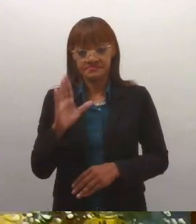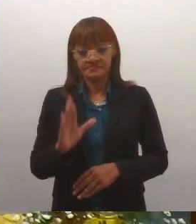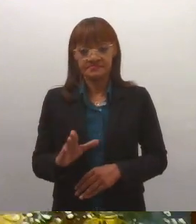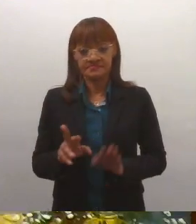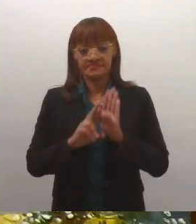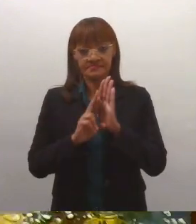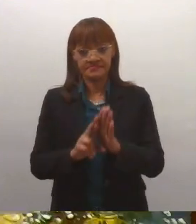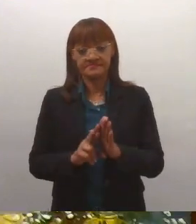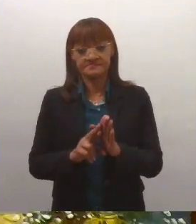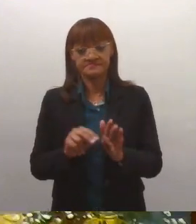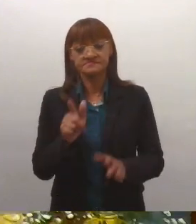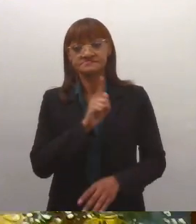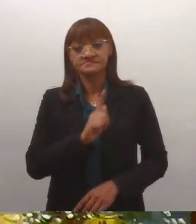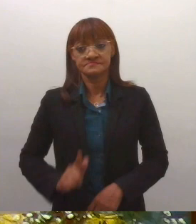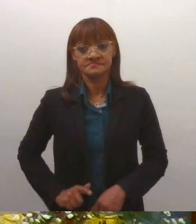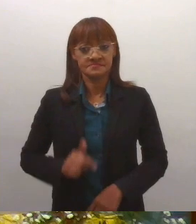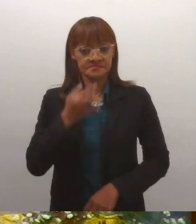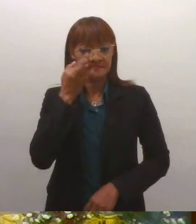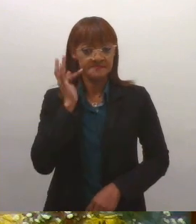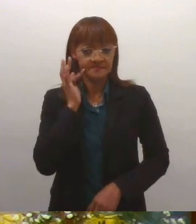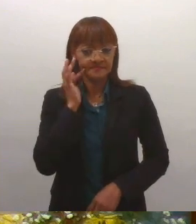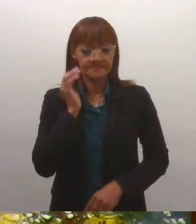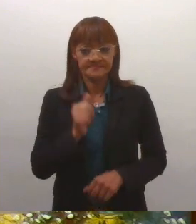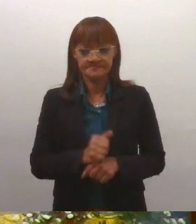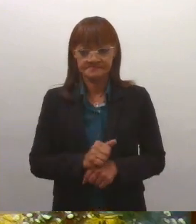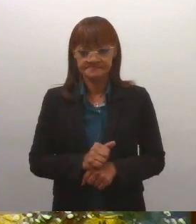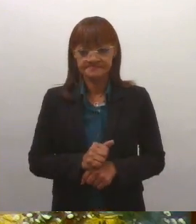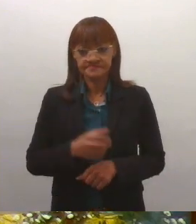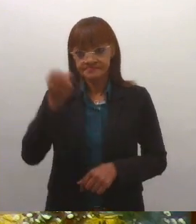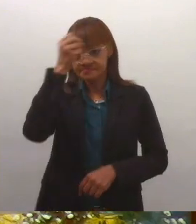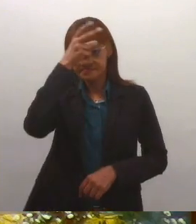Excelentíssimo senhor prefeito de Aracaju, Edvaldo Nogueira.